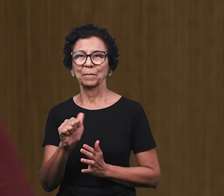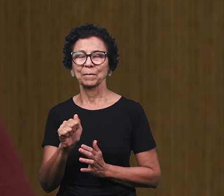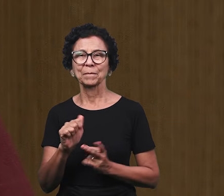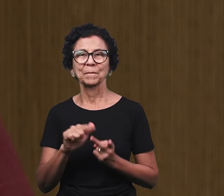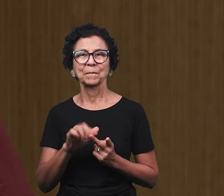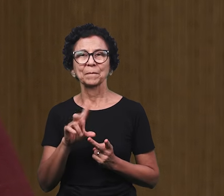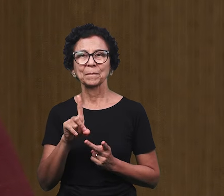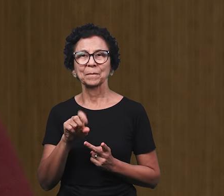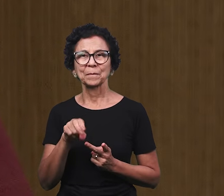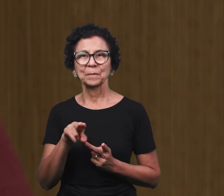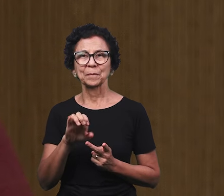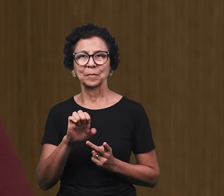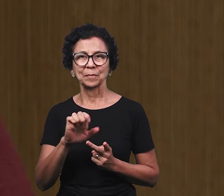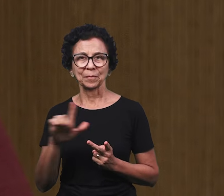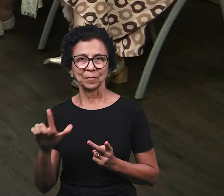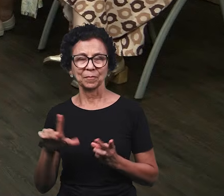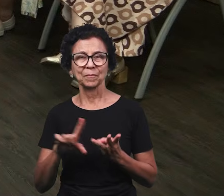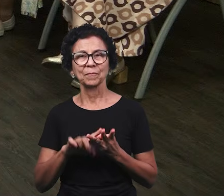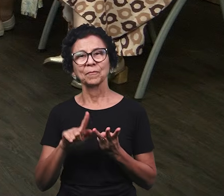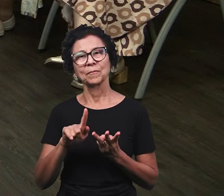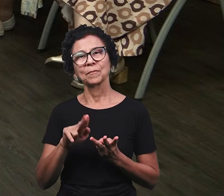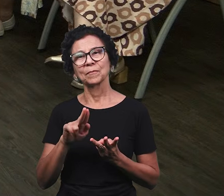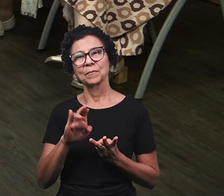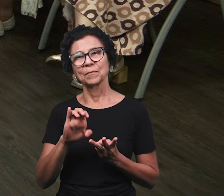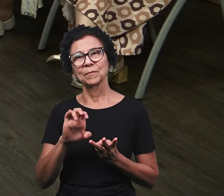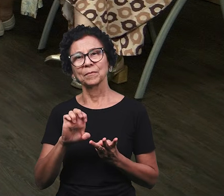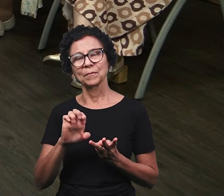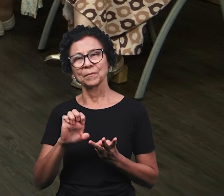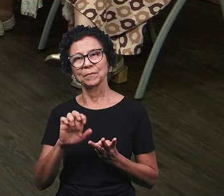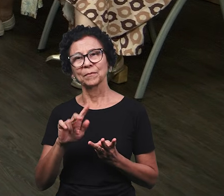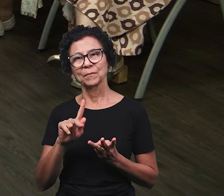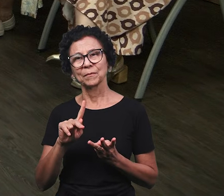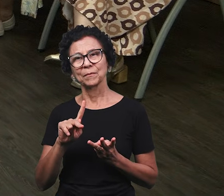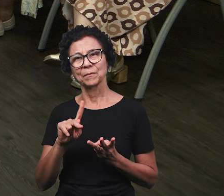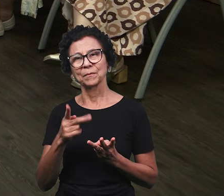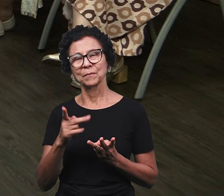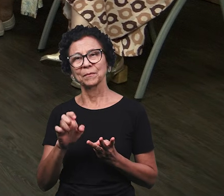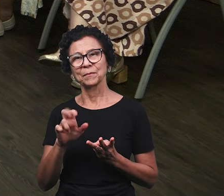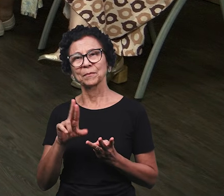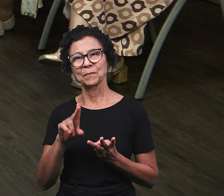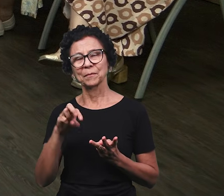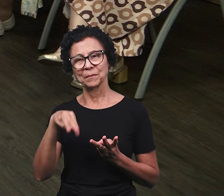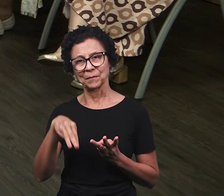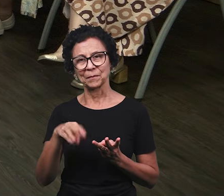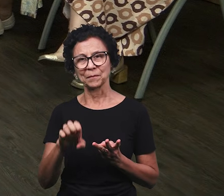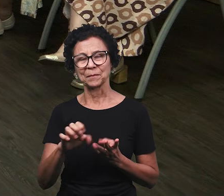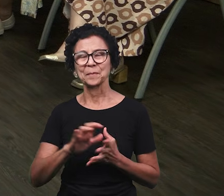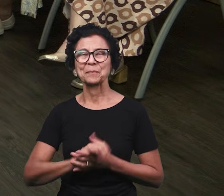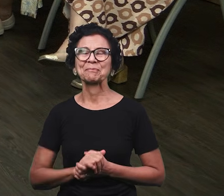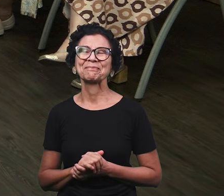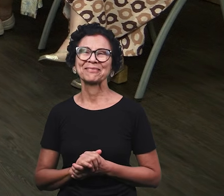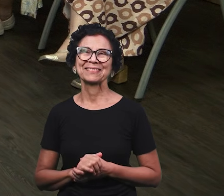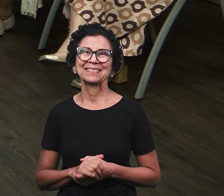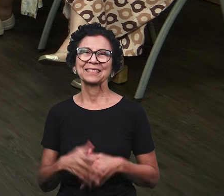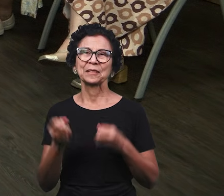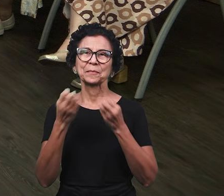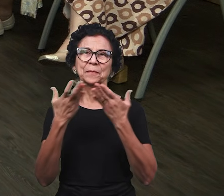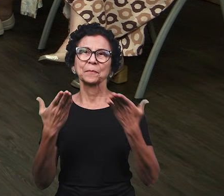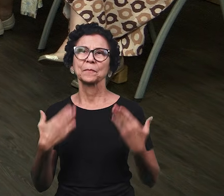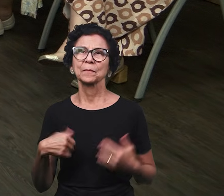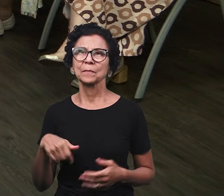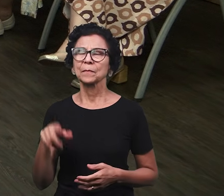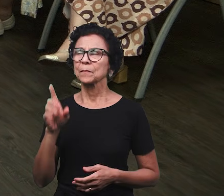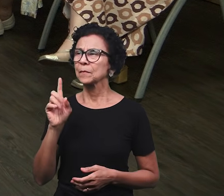para o Daniel e para o Guilherme. Muito bem, vocês jovens, sejam sempre bem-vindos. né? Cada um, quando você falou, você é